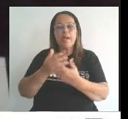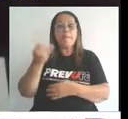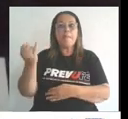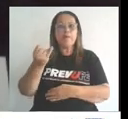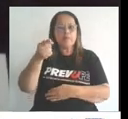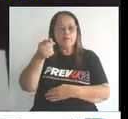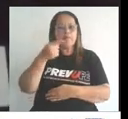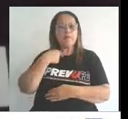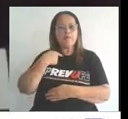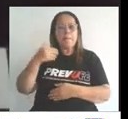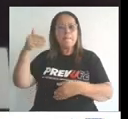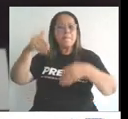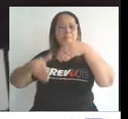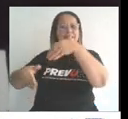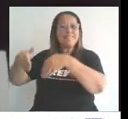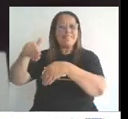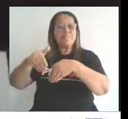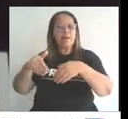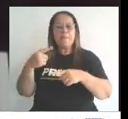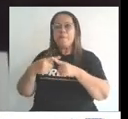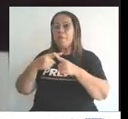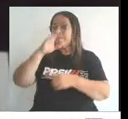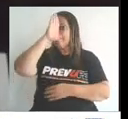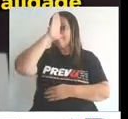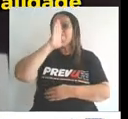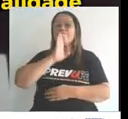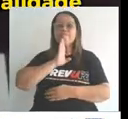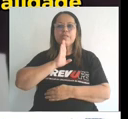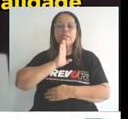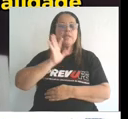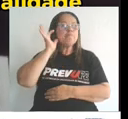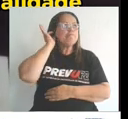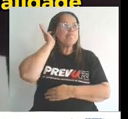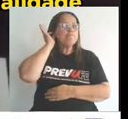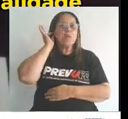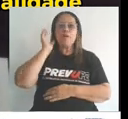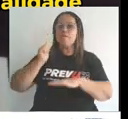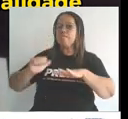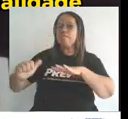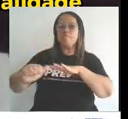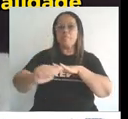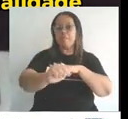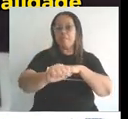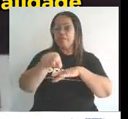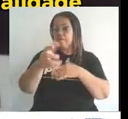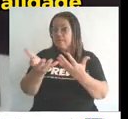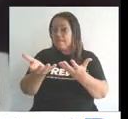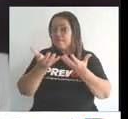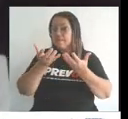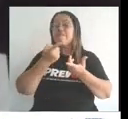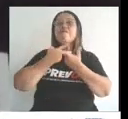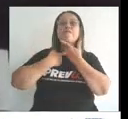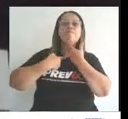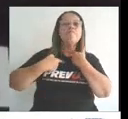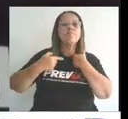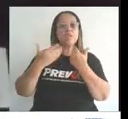tiver interesse em participar desse programa, porque afinal é um programa gratuito e de ótima qualidade.